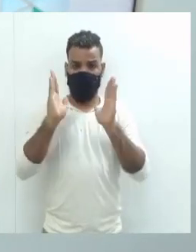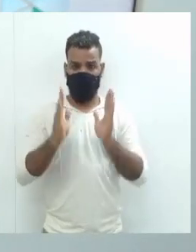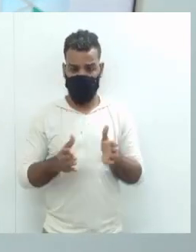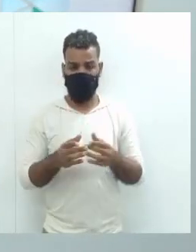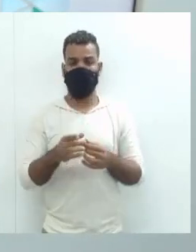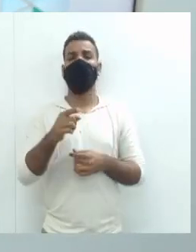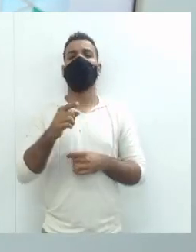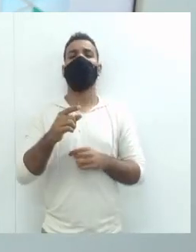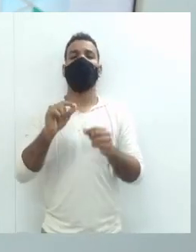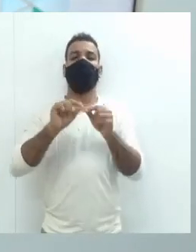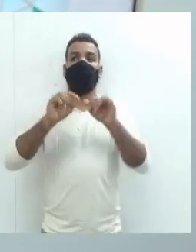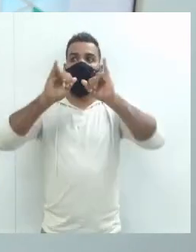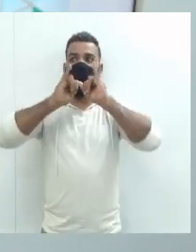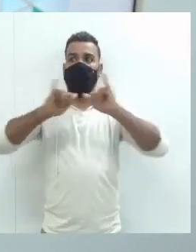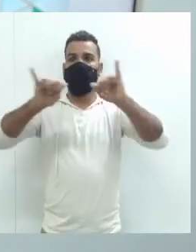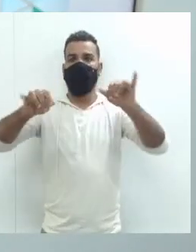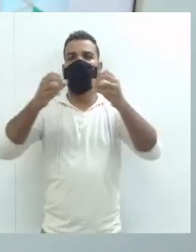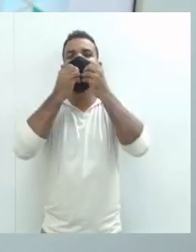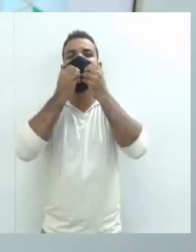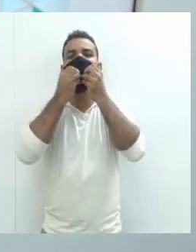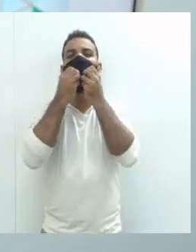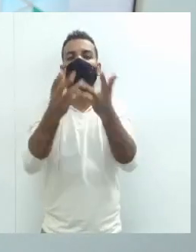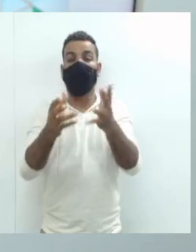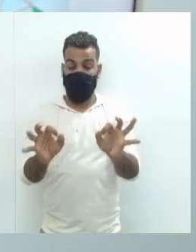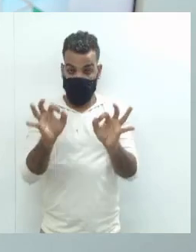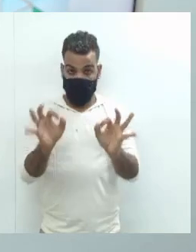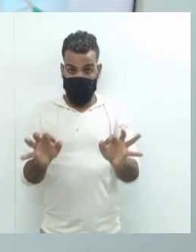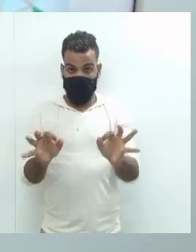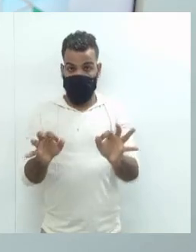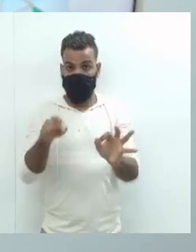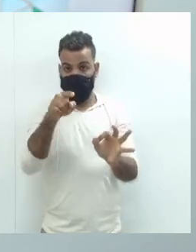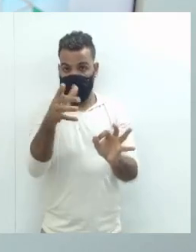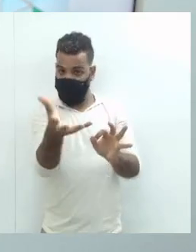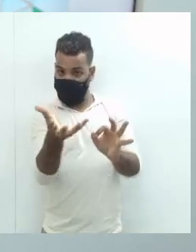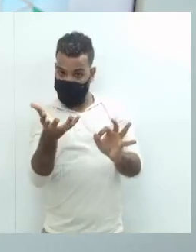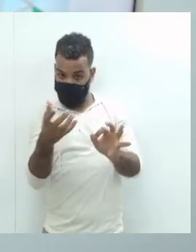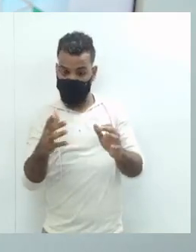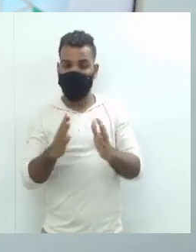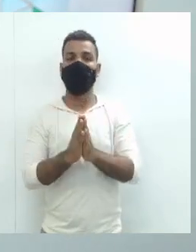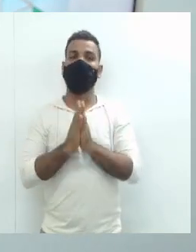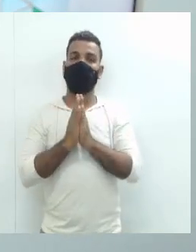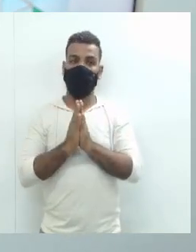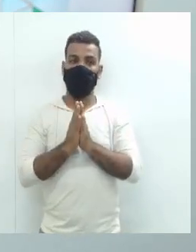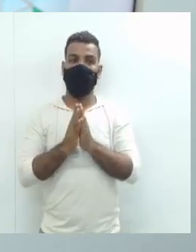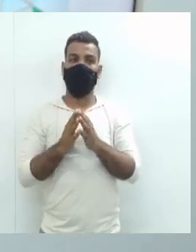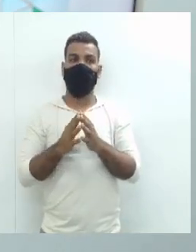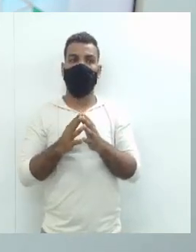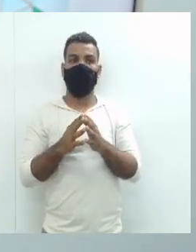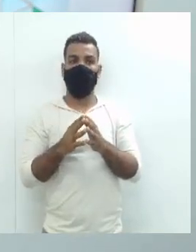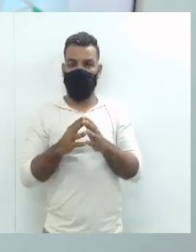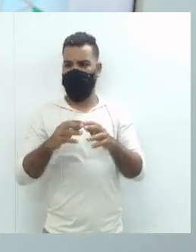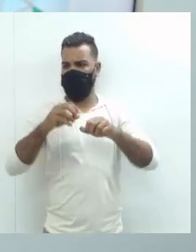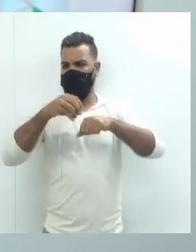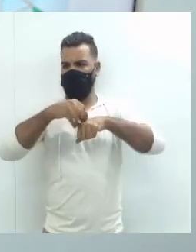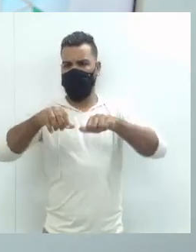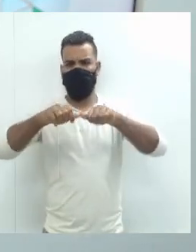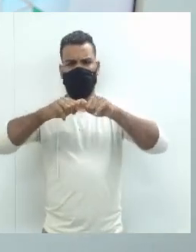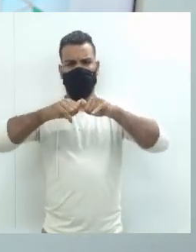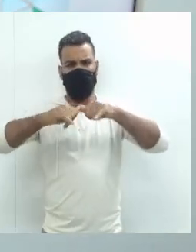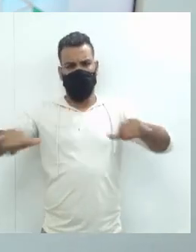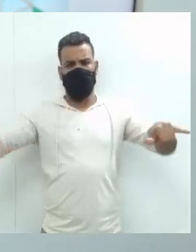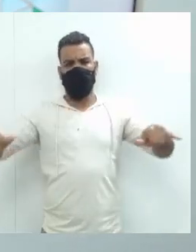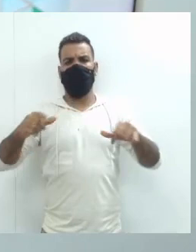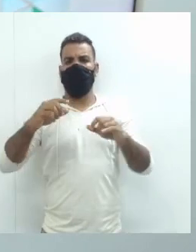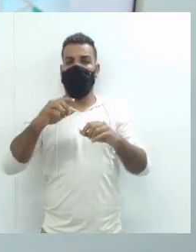para fazer uma campanha, ó, eficiente, certo? Quem quiser aí, por favor, também pode compartilhar na rede social, marca